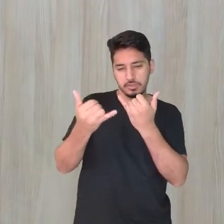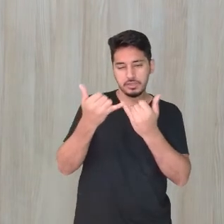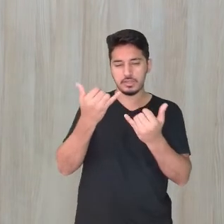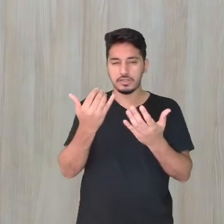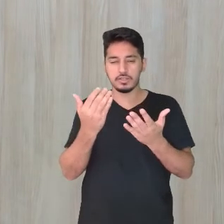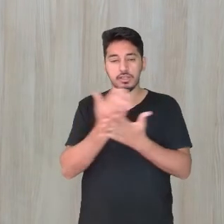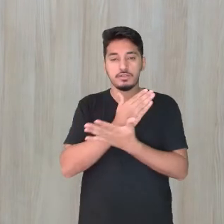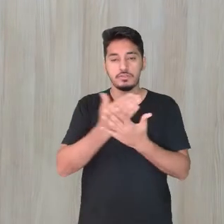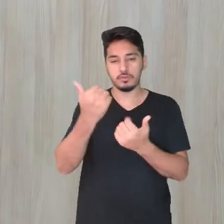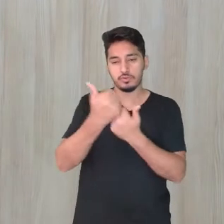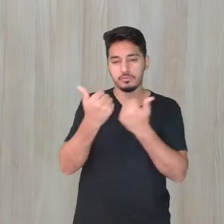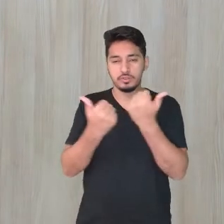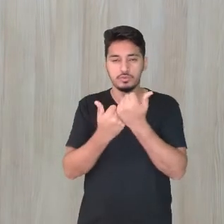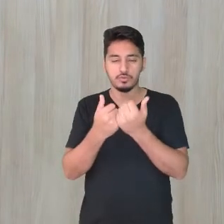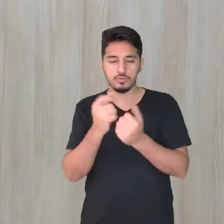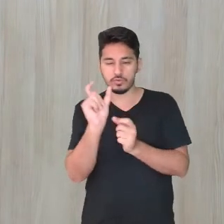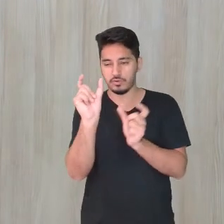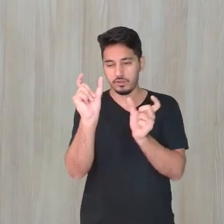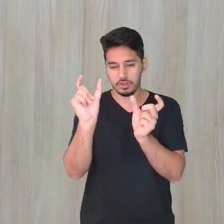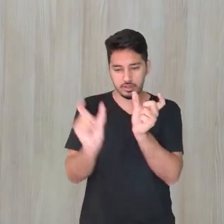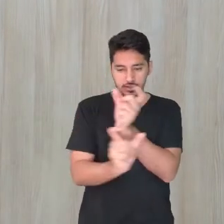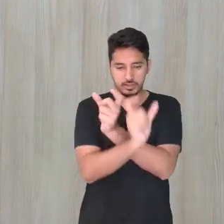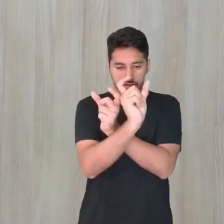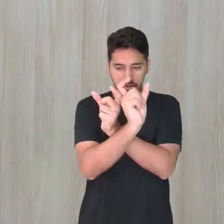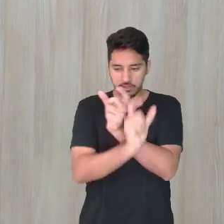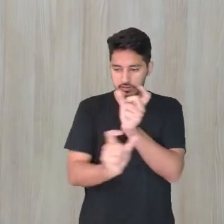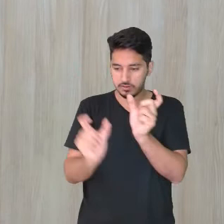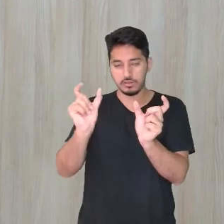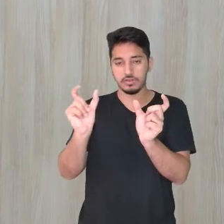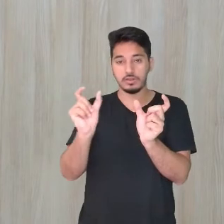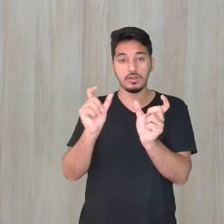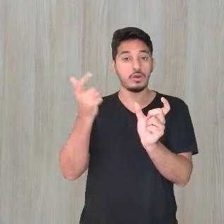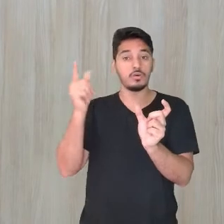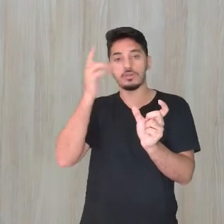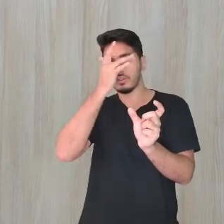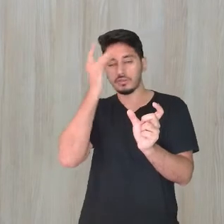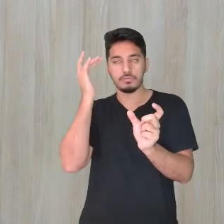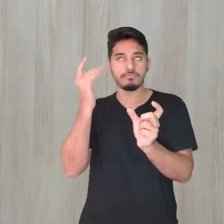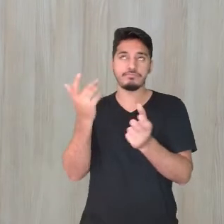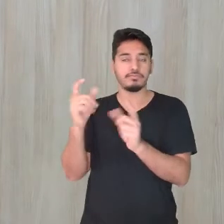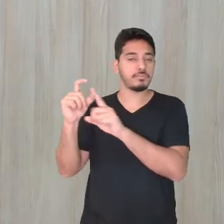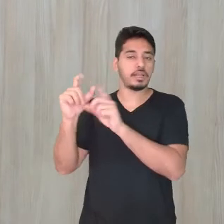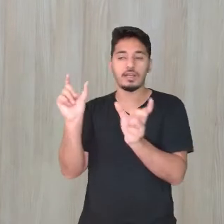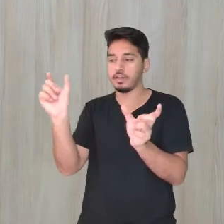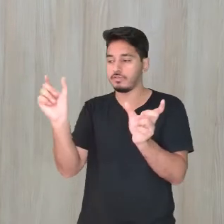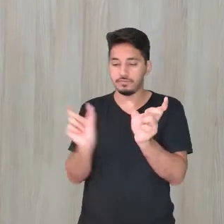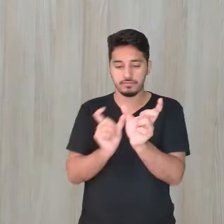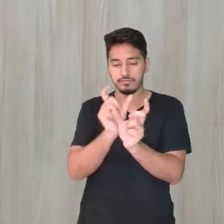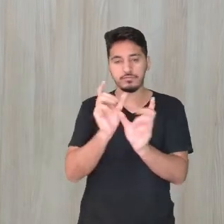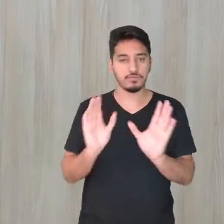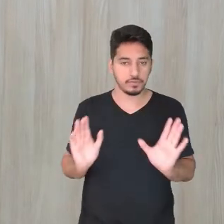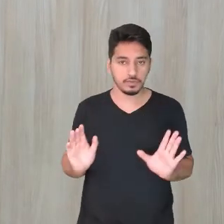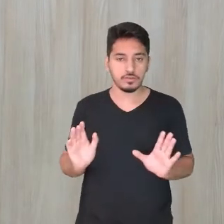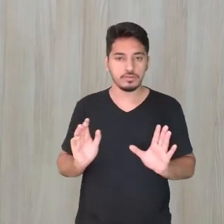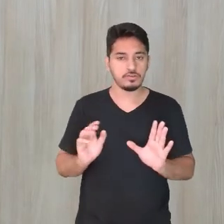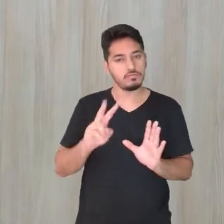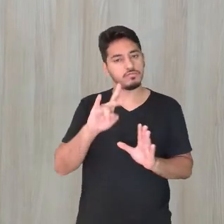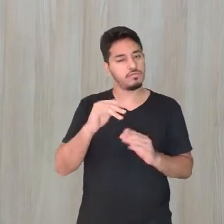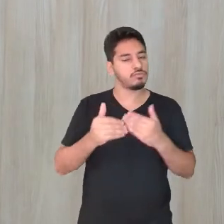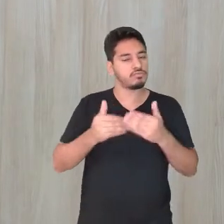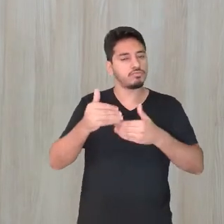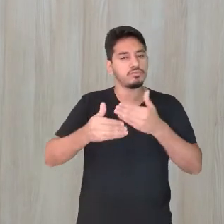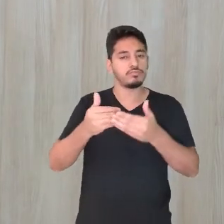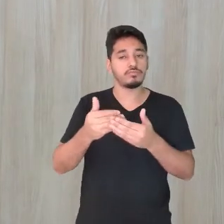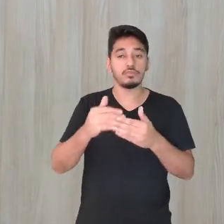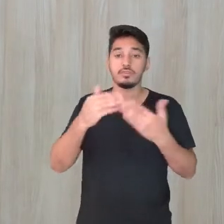gente substitui uma palavra por um sinônimo, às vezes a gente substitui uma palavra, um substantivo por um pronome. E assim sucessivamente.